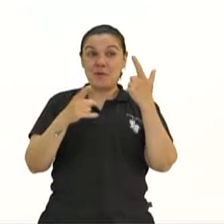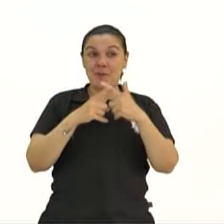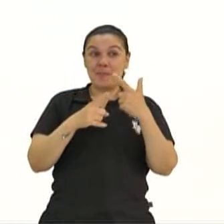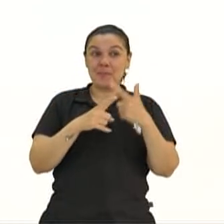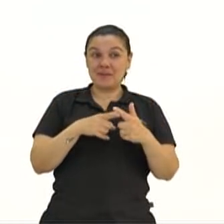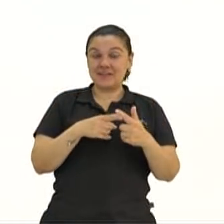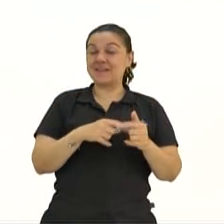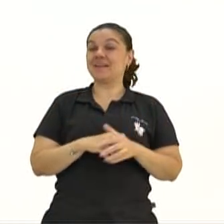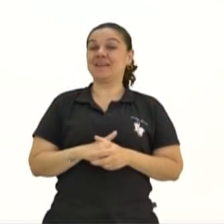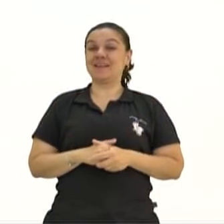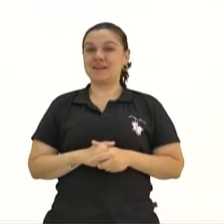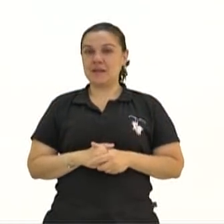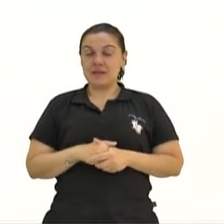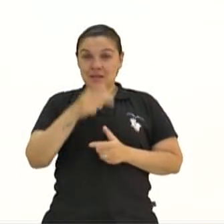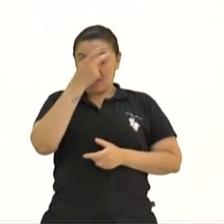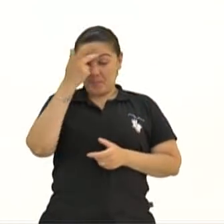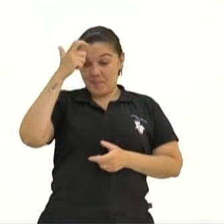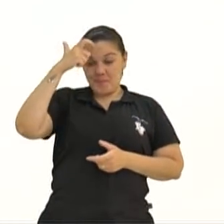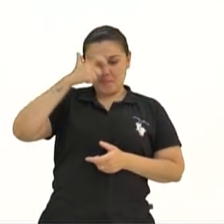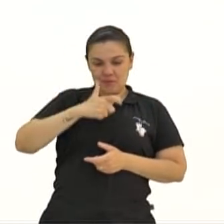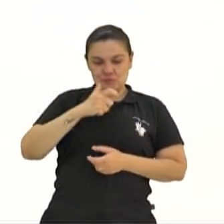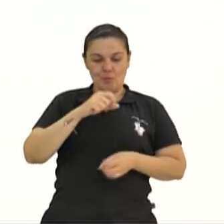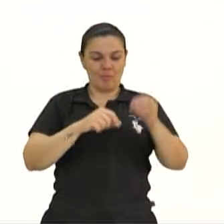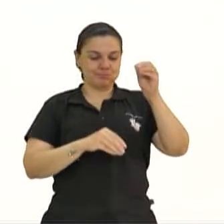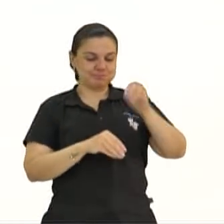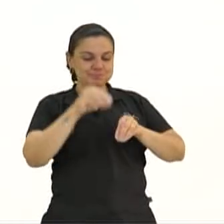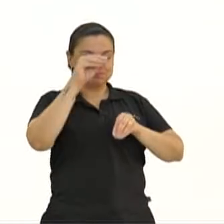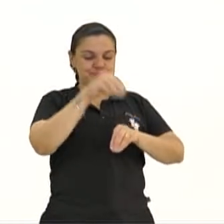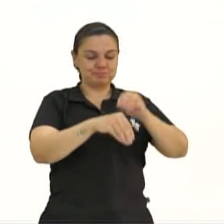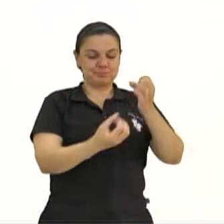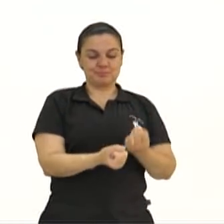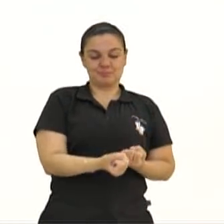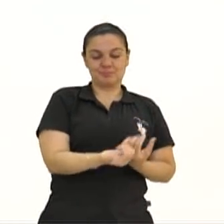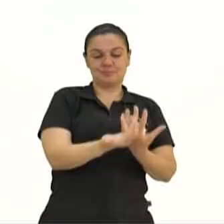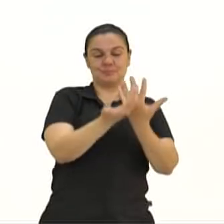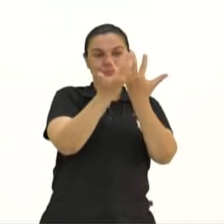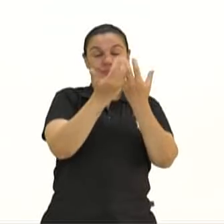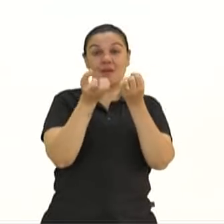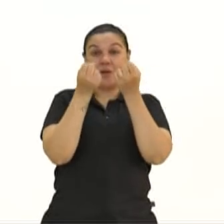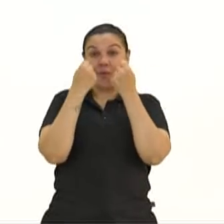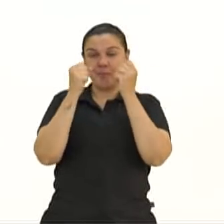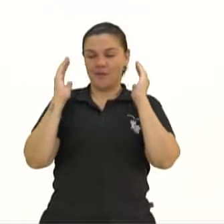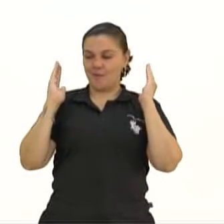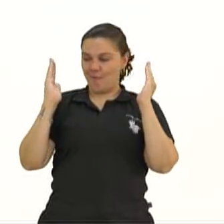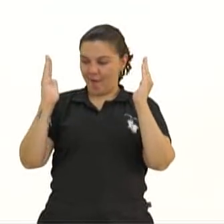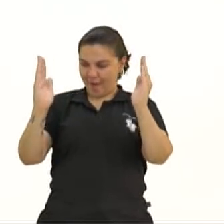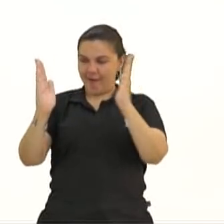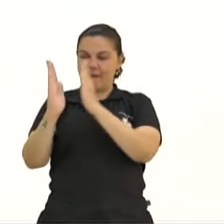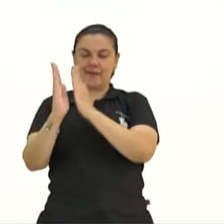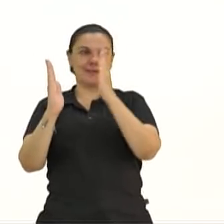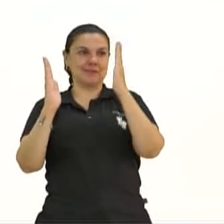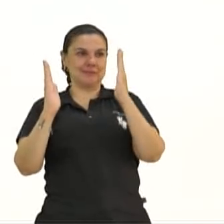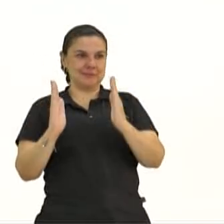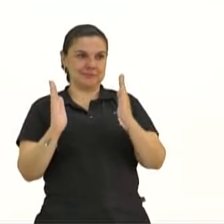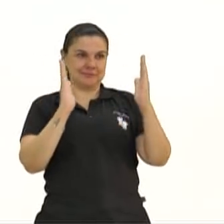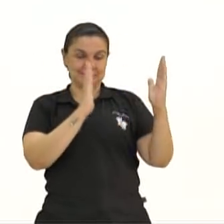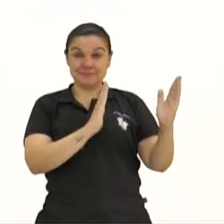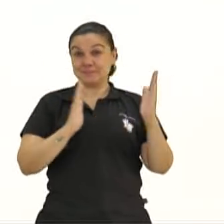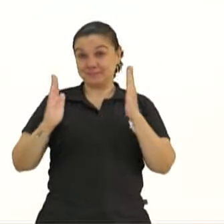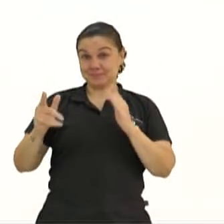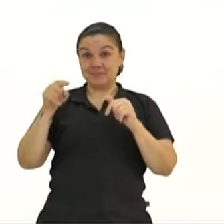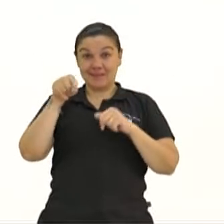do quê? Do ser humano ter plantado o milho em linhas retas, com espaços regulares entre